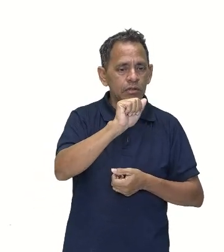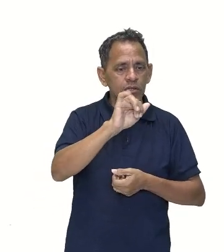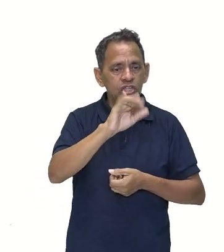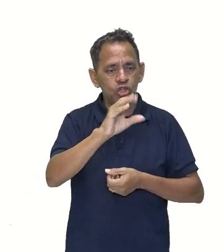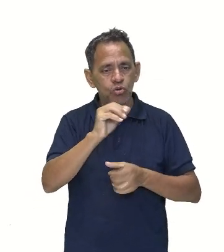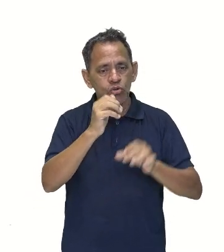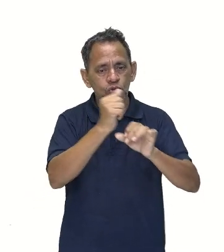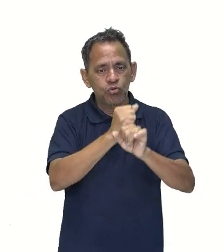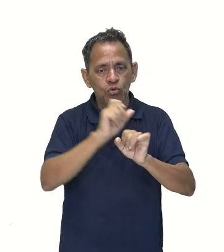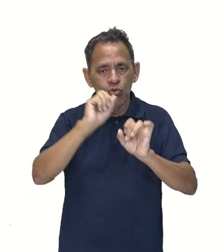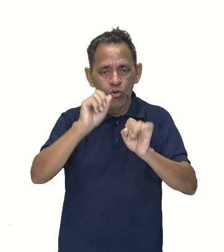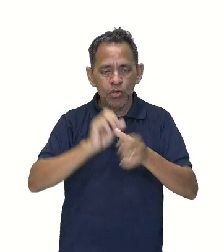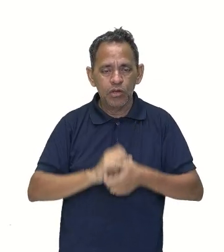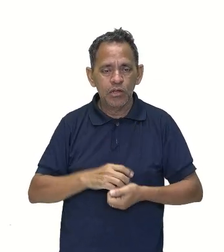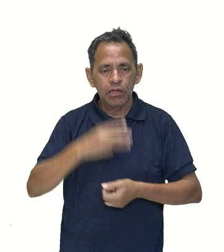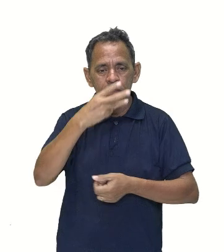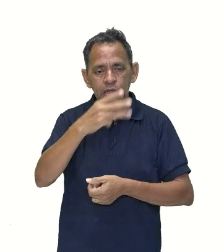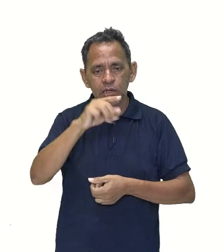a